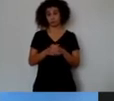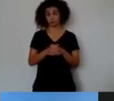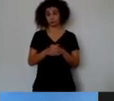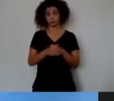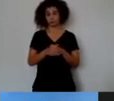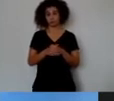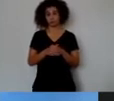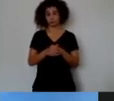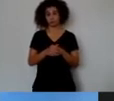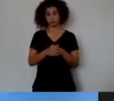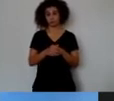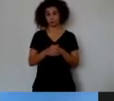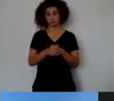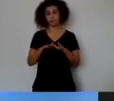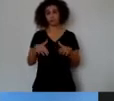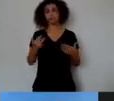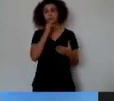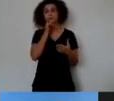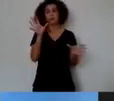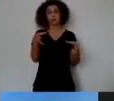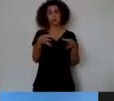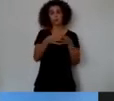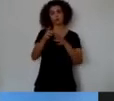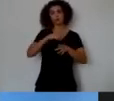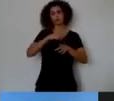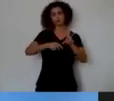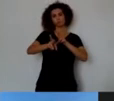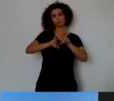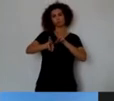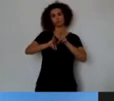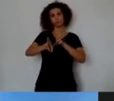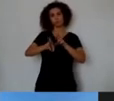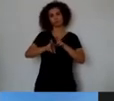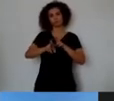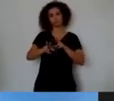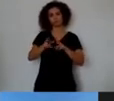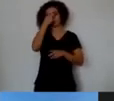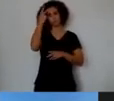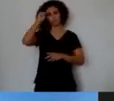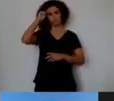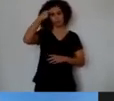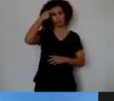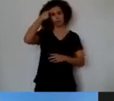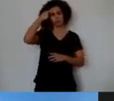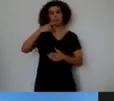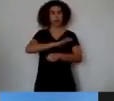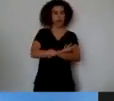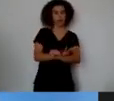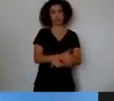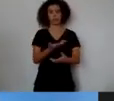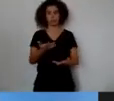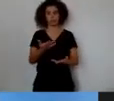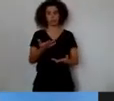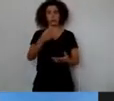de estereótipos para um grupo, nós estamos falando de uma relação. Então, por exemplo, pessoas negras são violentas, pessoas negras são lascivas, pessoas negras são